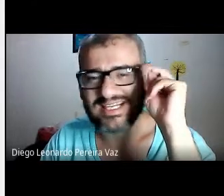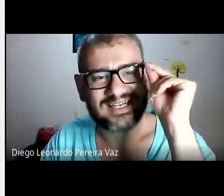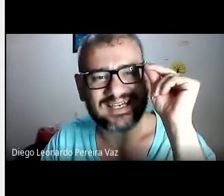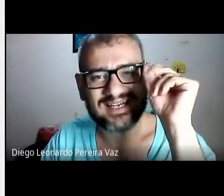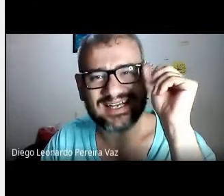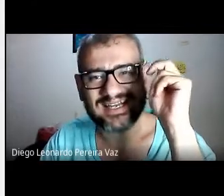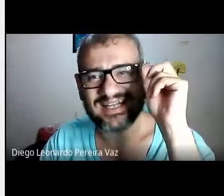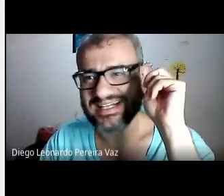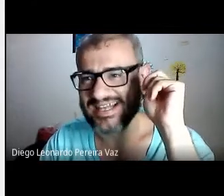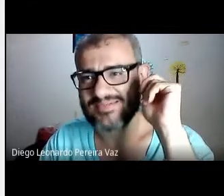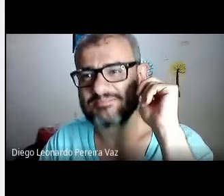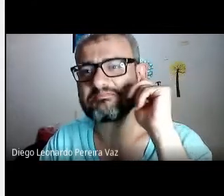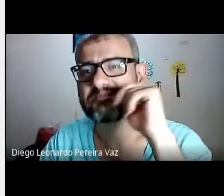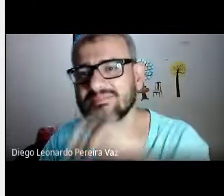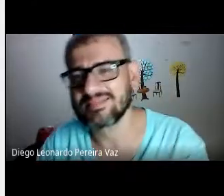Rosina.